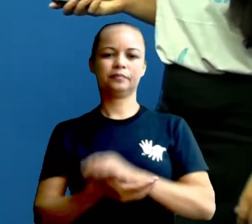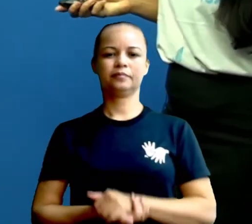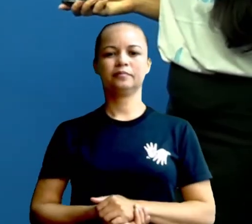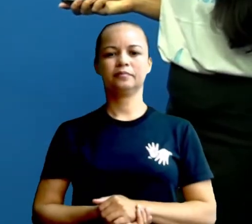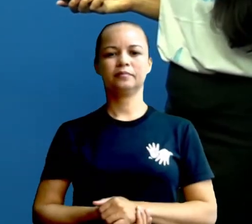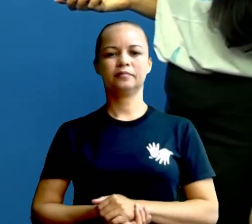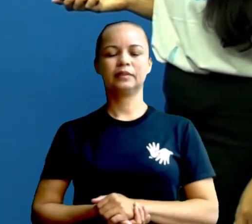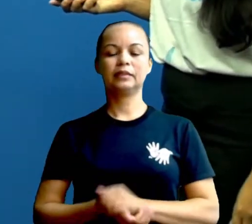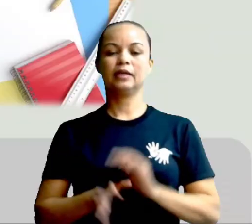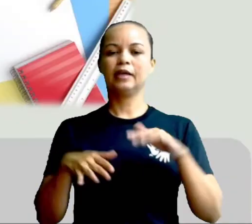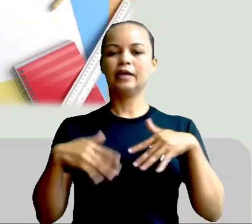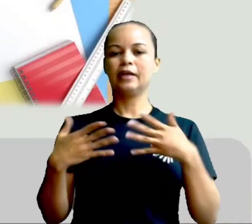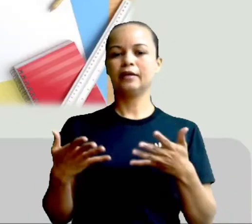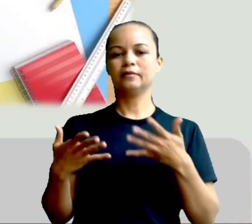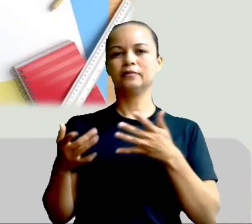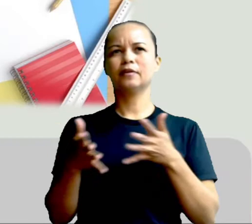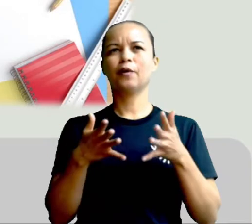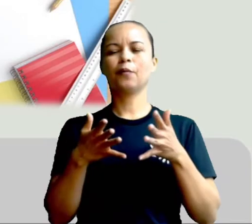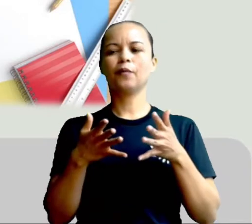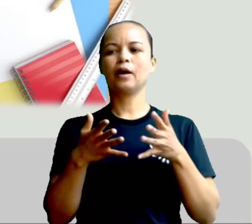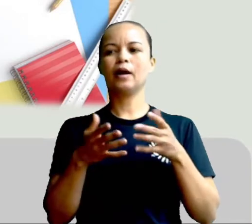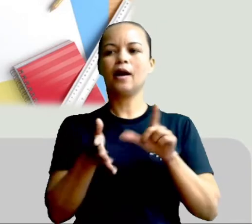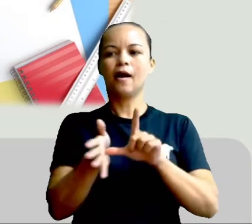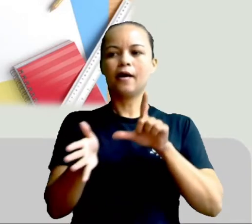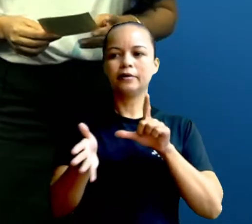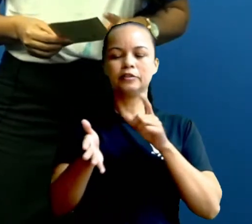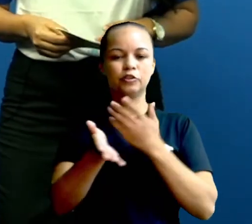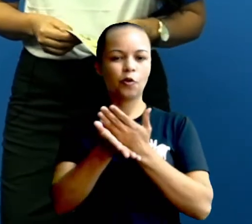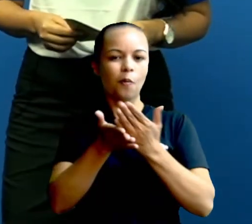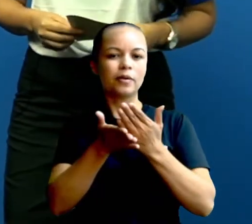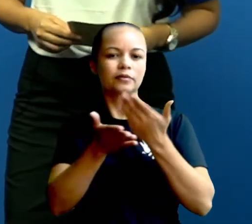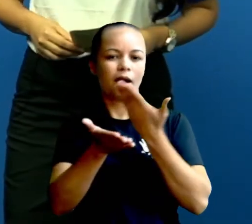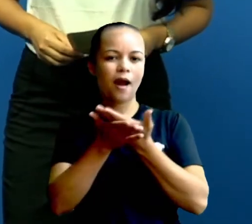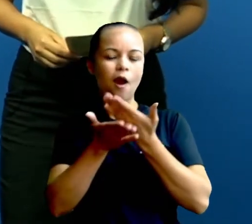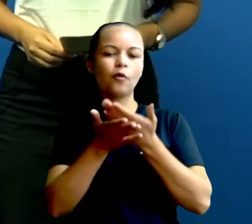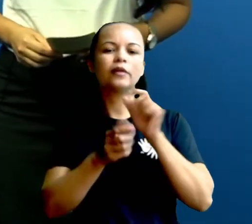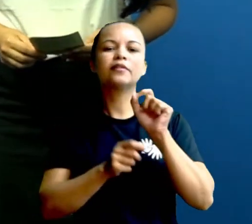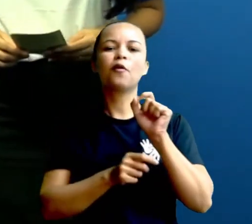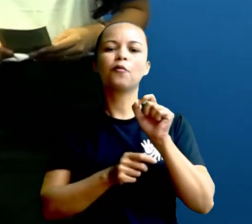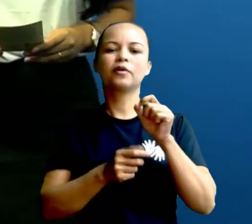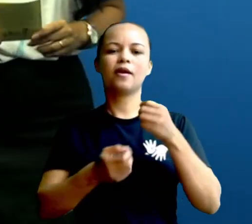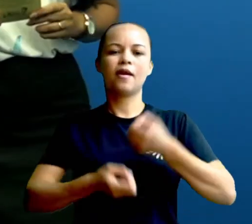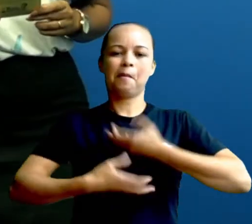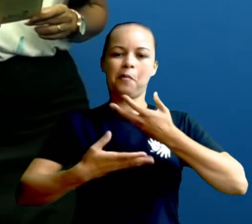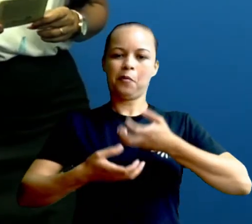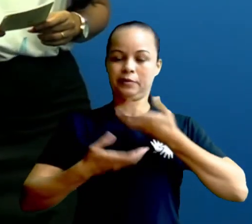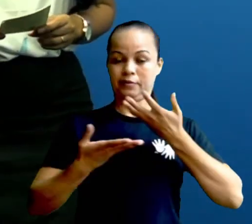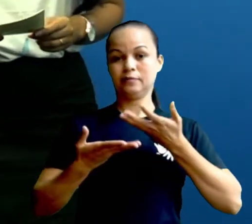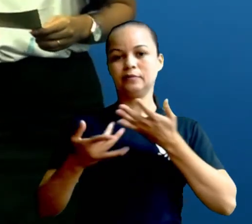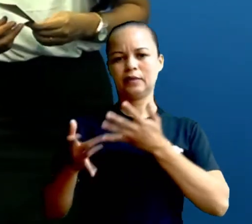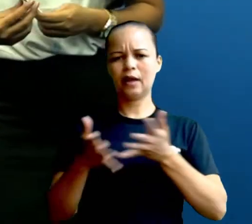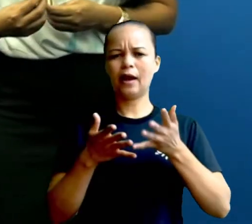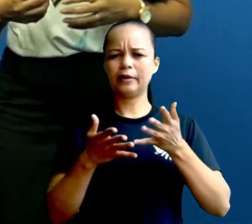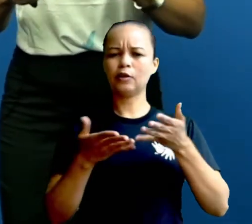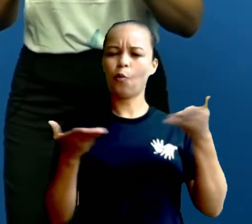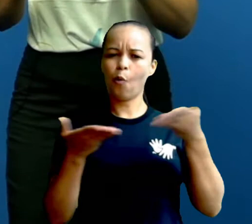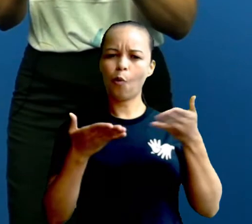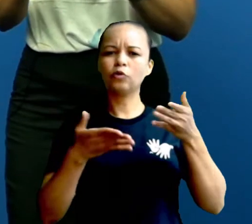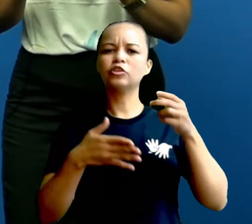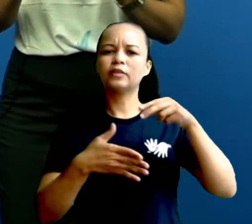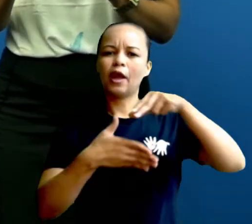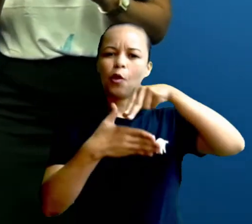preposições. Então, pessoal, antes de começar a nossa aula, vamos de poesia. Trouxe hoje aqui para vocês